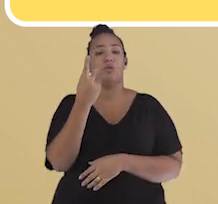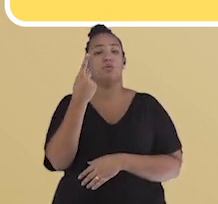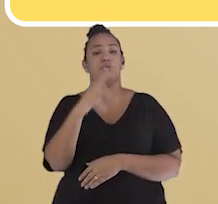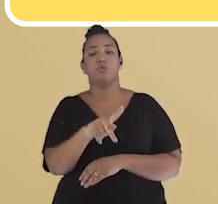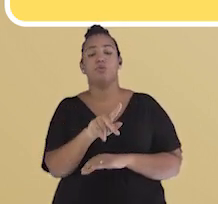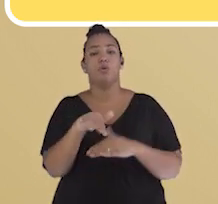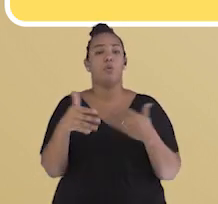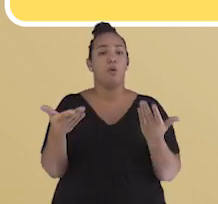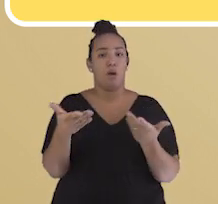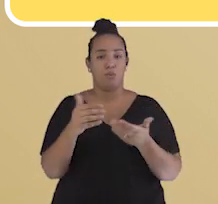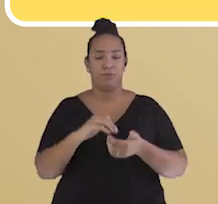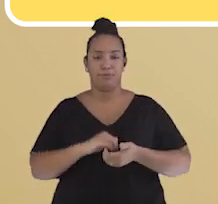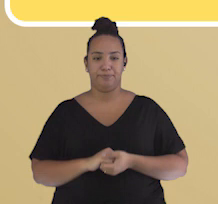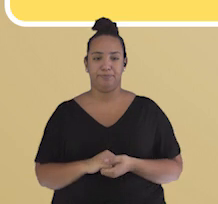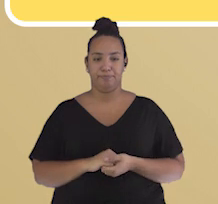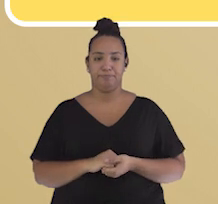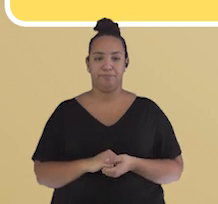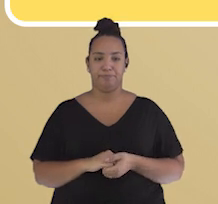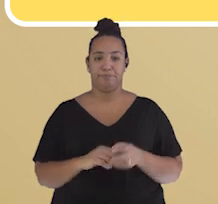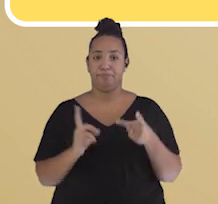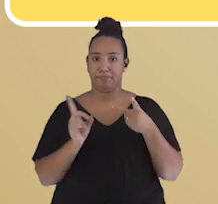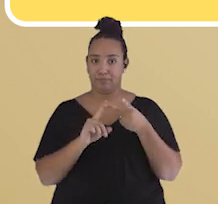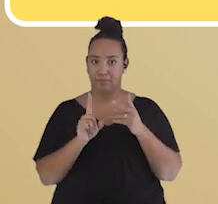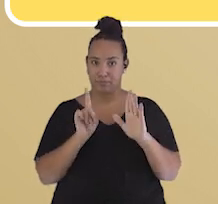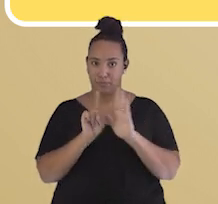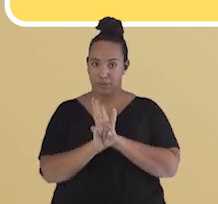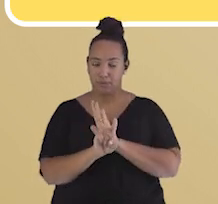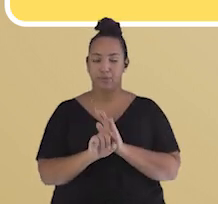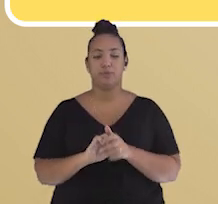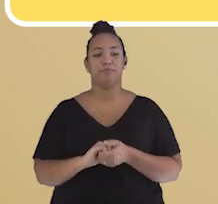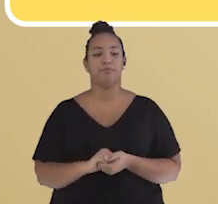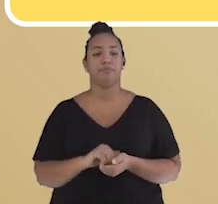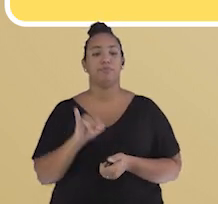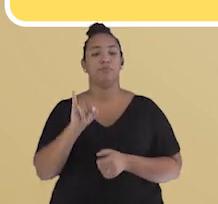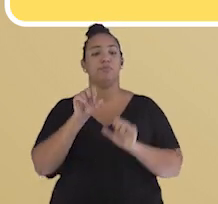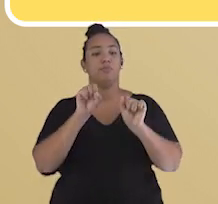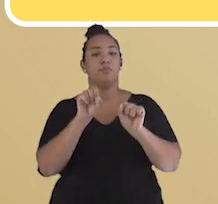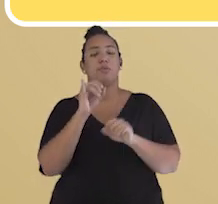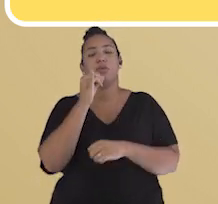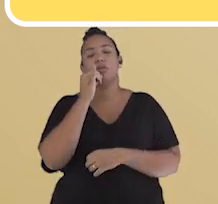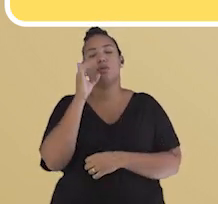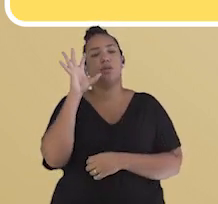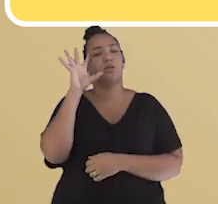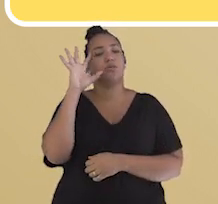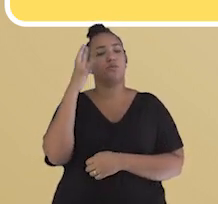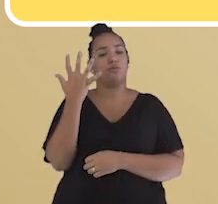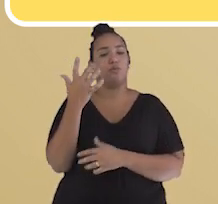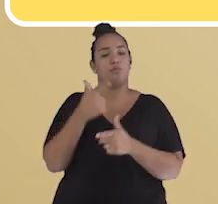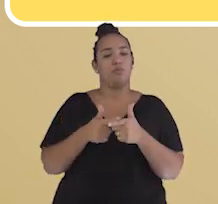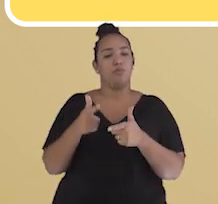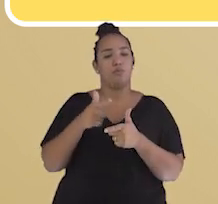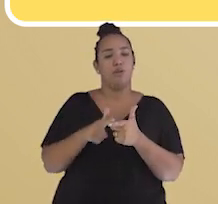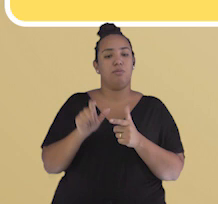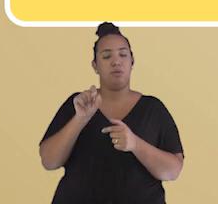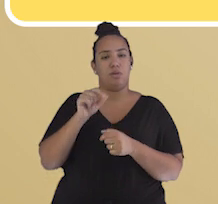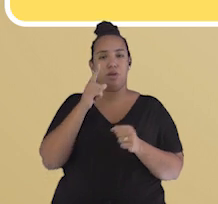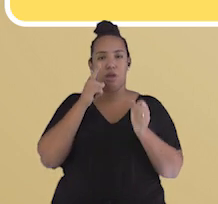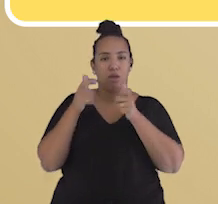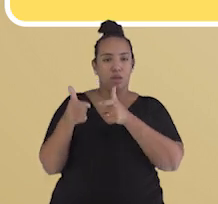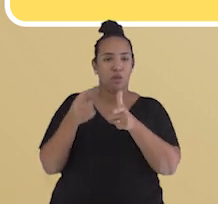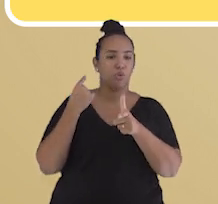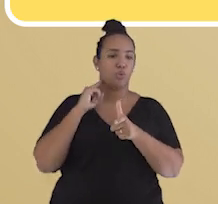em relação a esses rios? Pergunta número 2. Se você pudesse dar uma solução para que menos rios